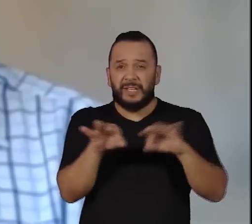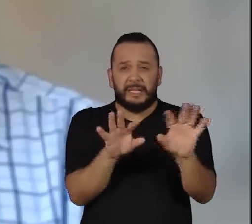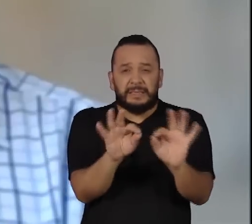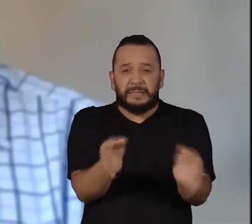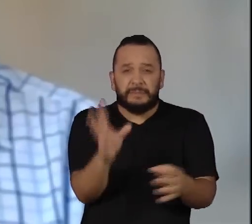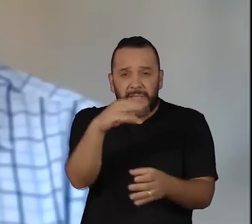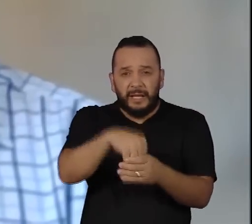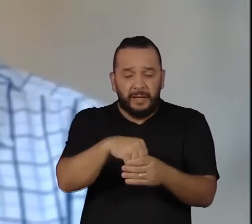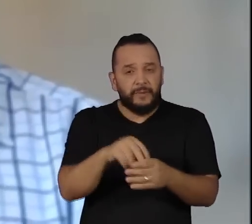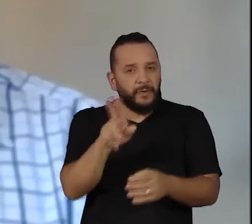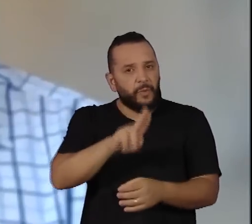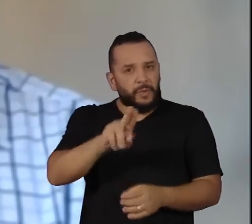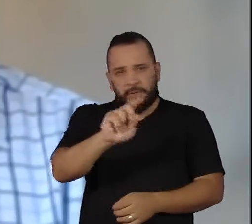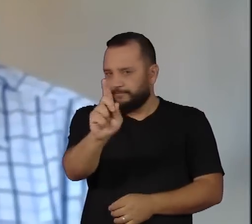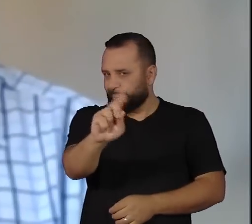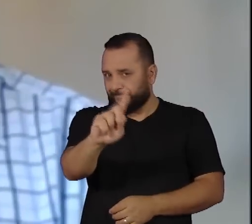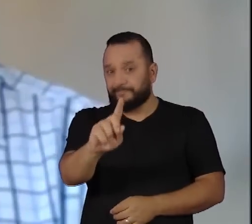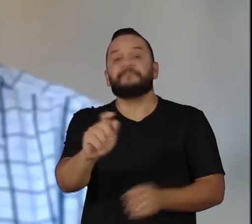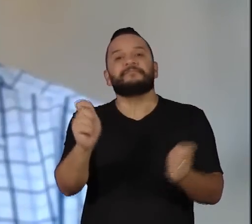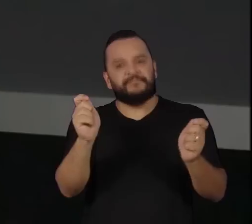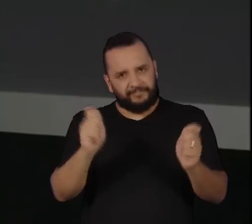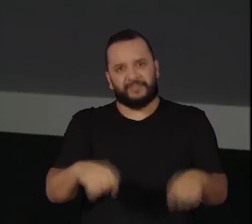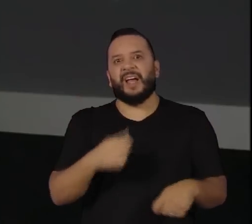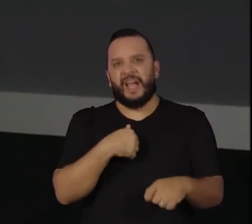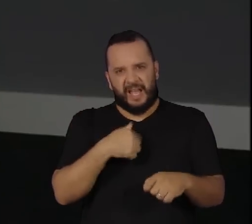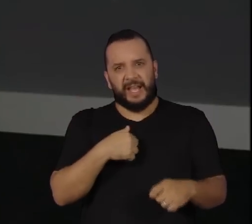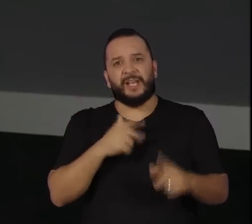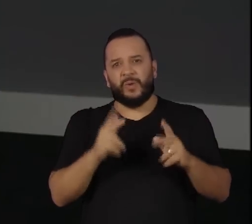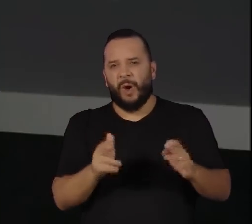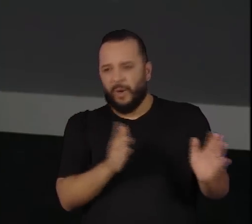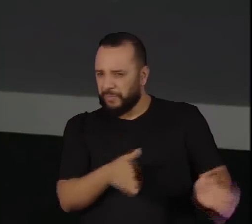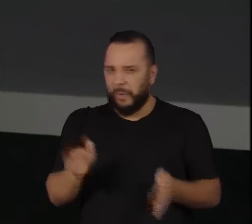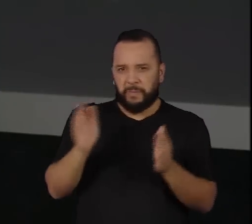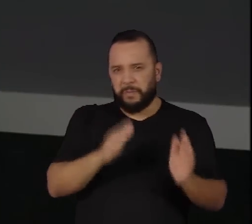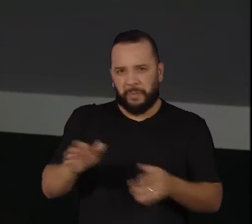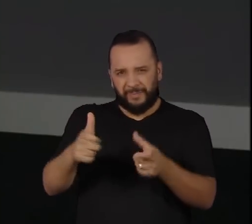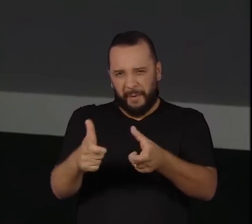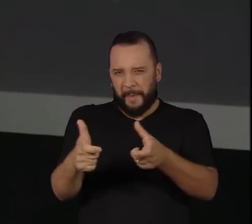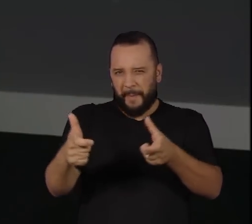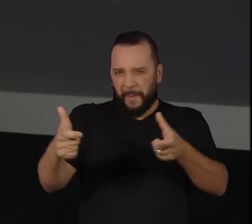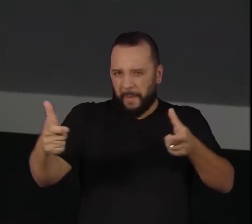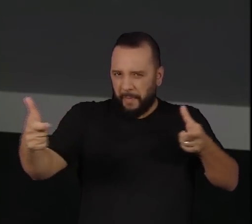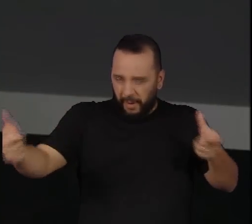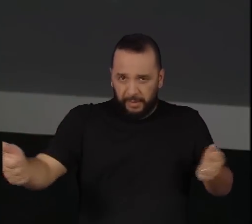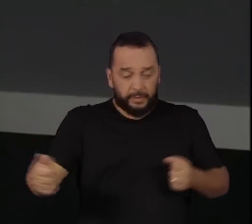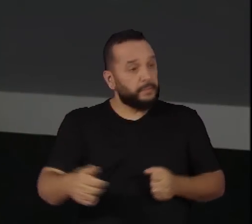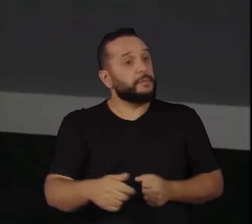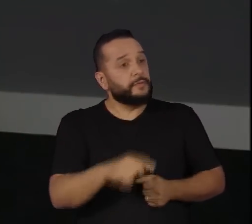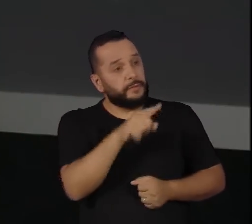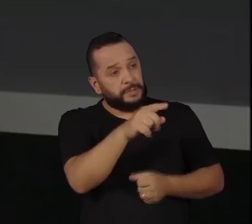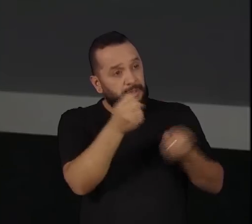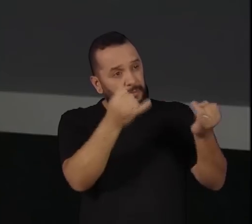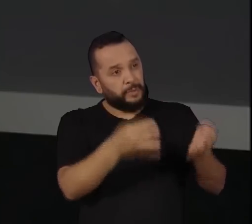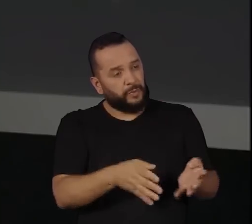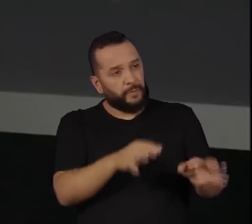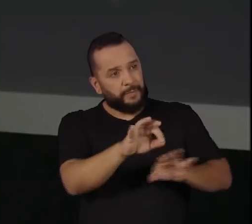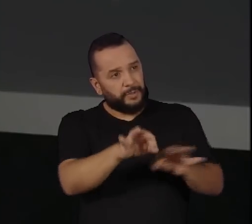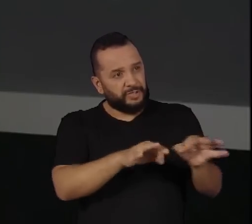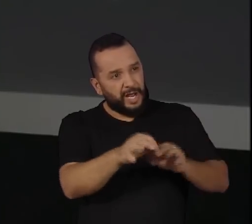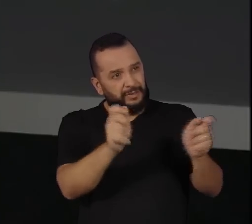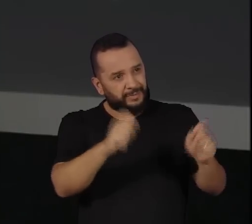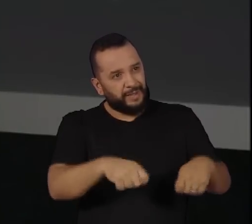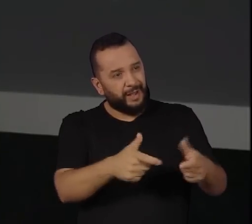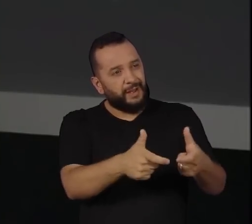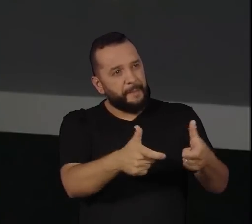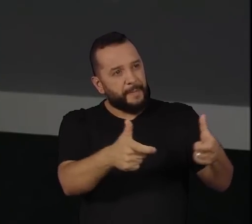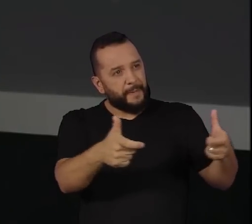Existe um potencial enorme para todo o Nordeste. Você falou da capacidade de ampliação, né, que é um projeto possível de ser ampliado, então queria saber se